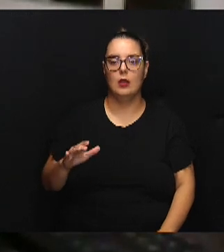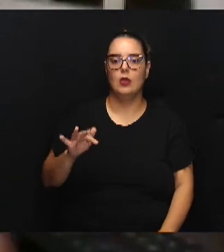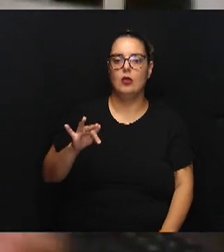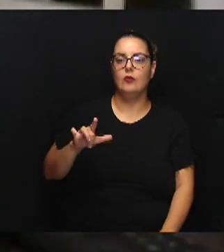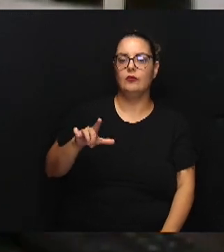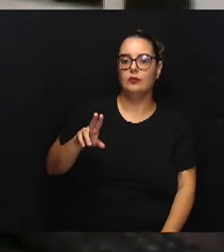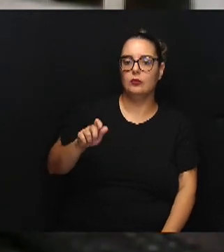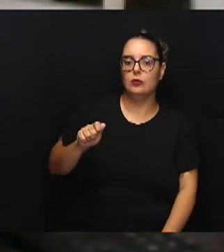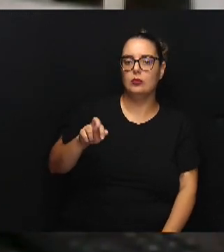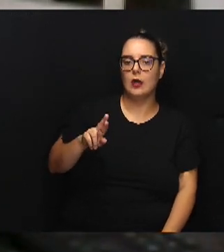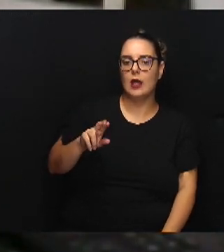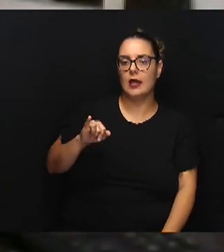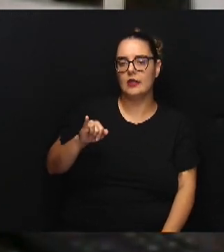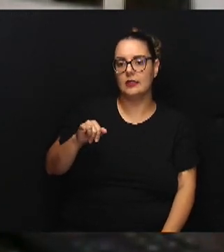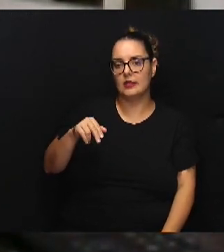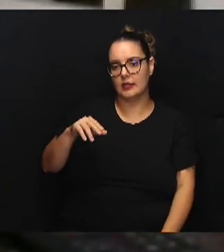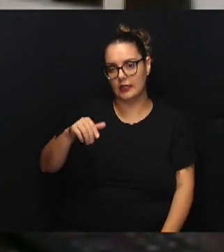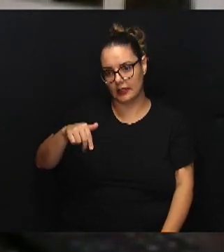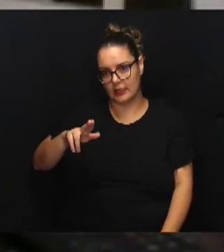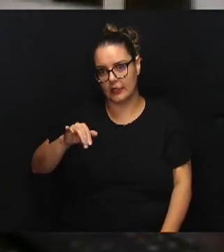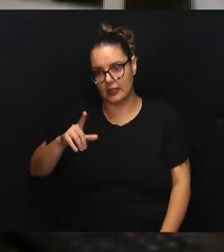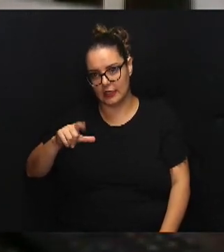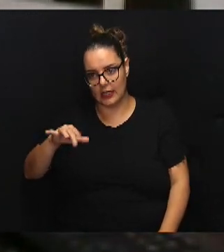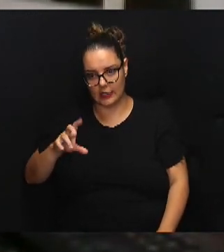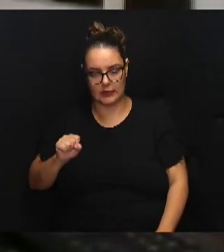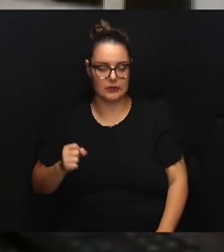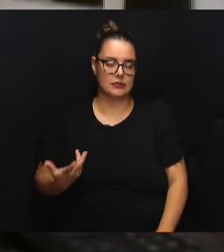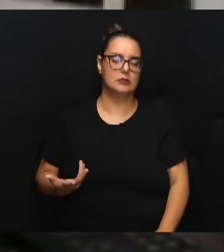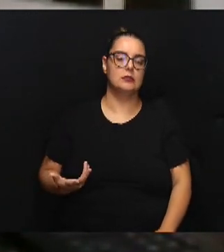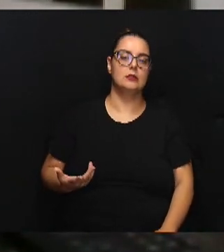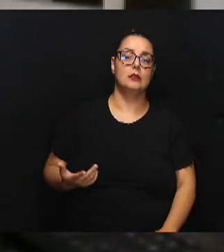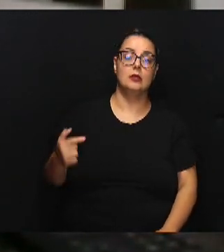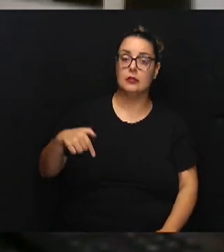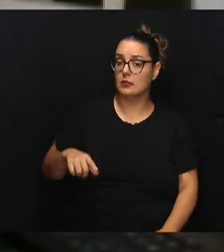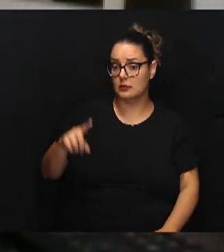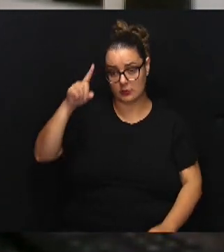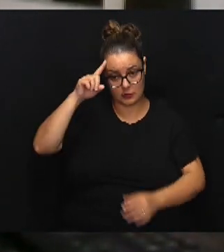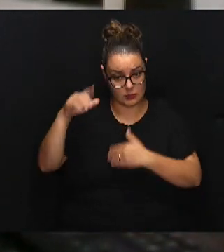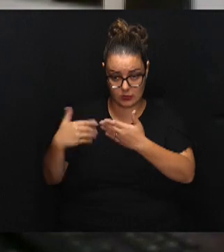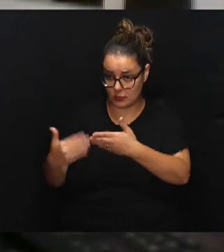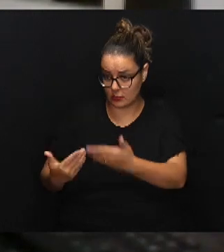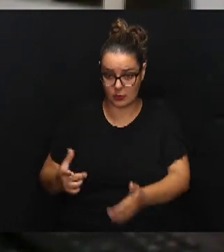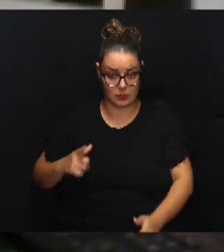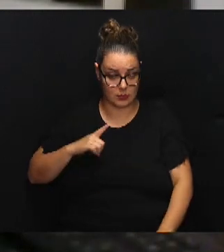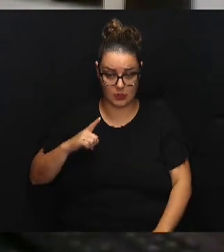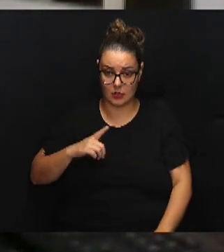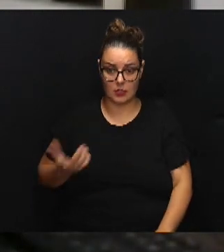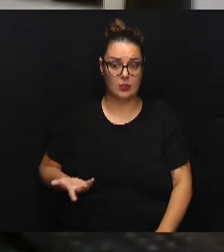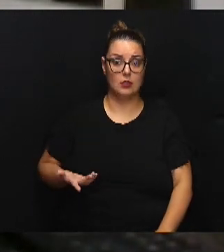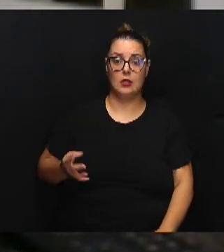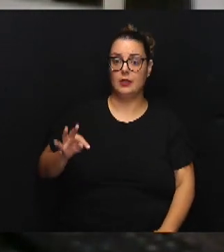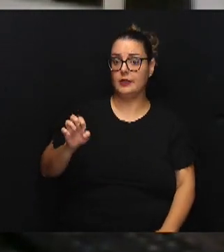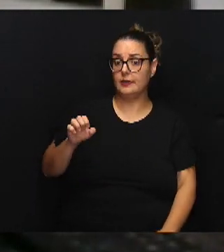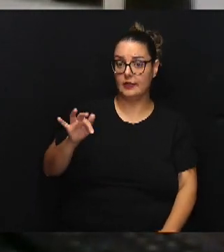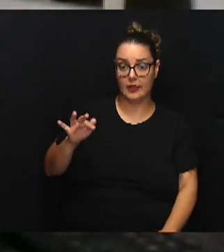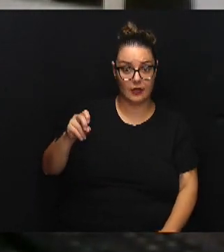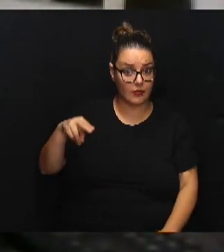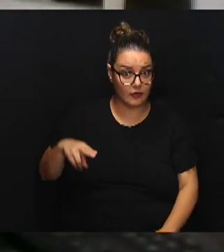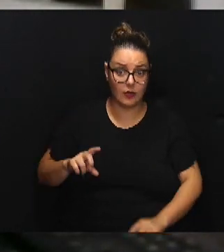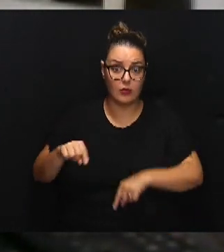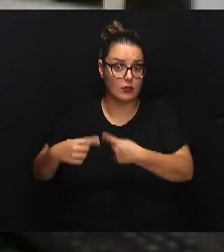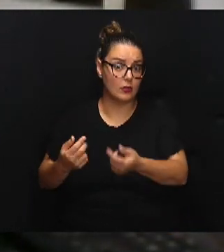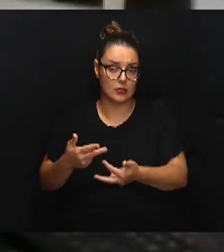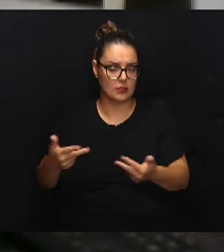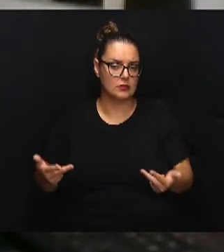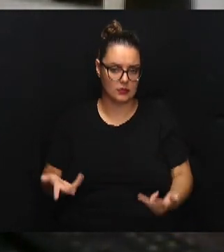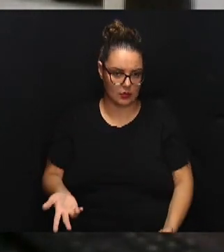polifluoriquiladas, né? Que é o seu termo em inglês, mas em português eu estou traduzindo aqui, que estão presentes no nosso dia a dia, estão presentes em Teflon e tudo mais, e se discute muito ele.